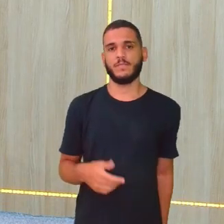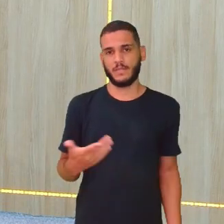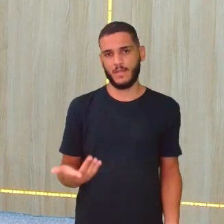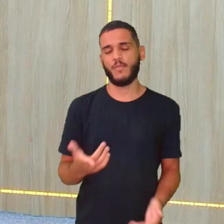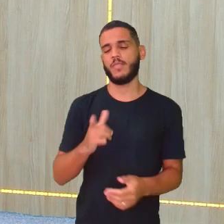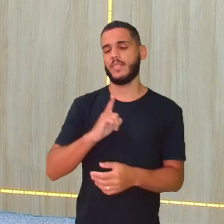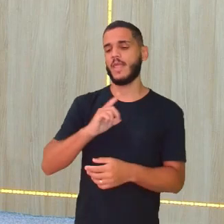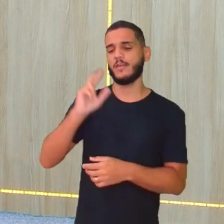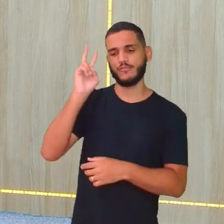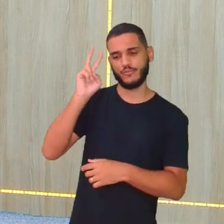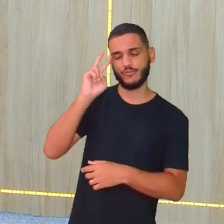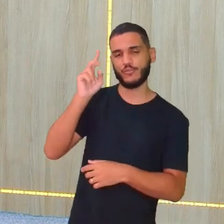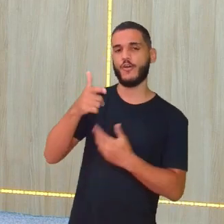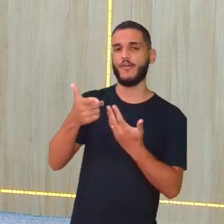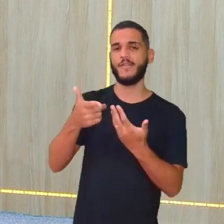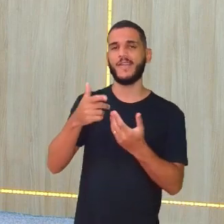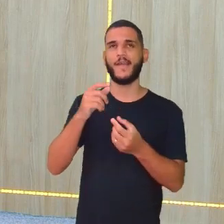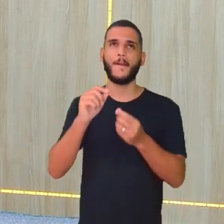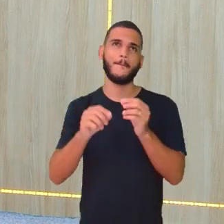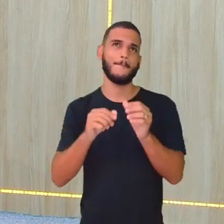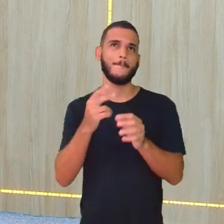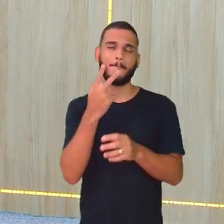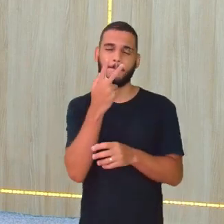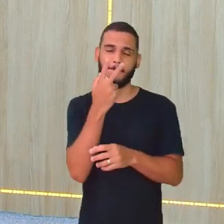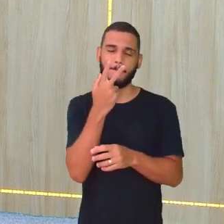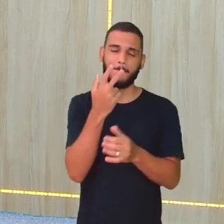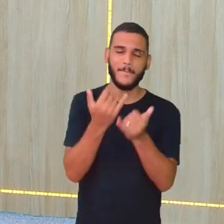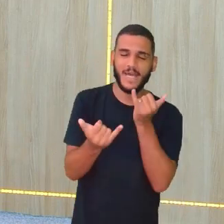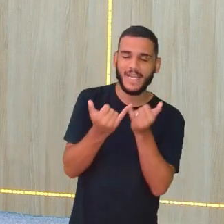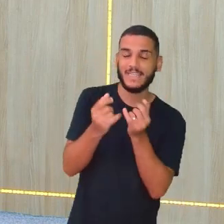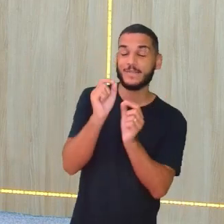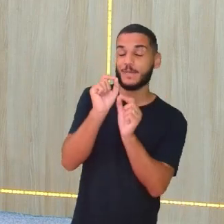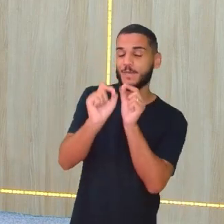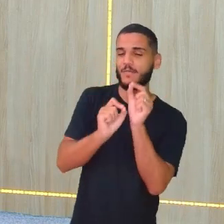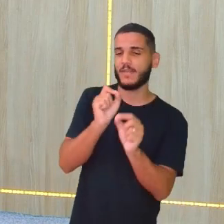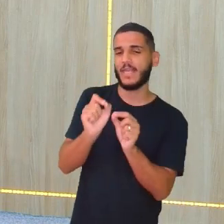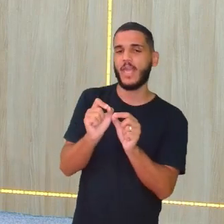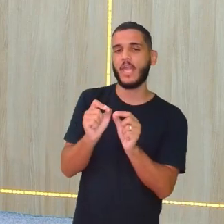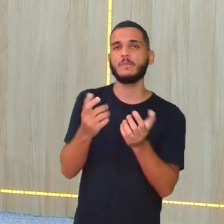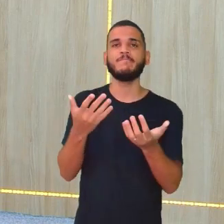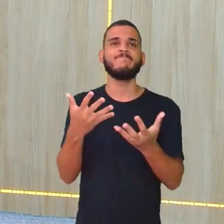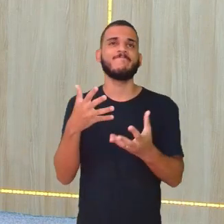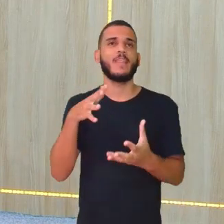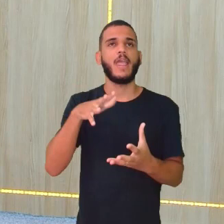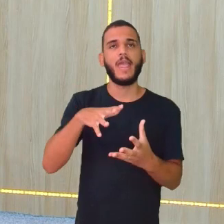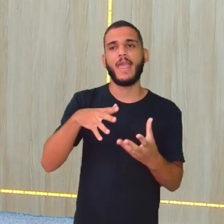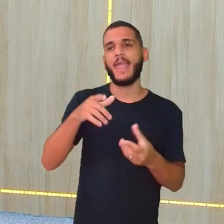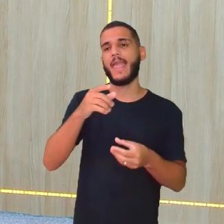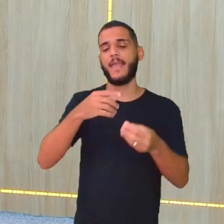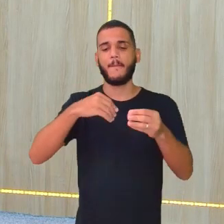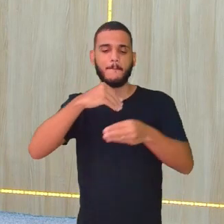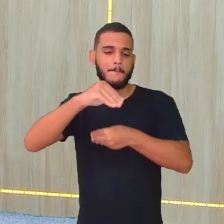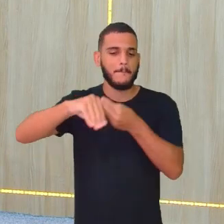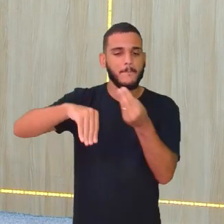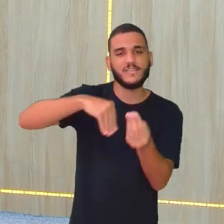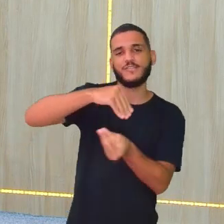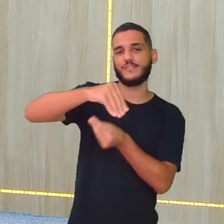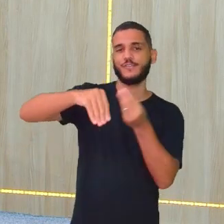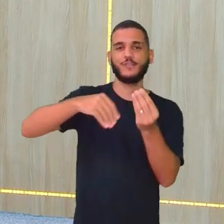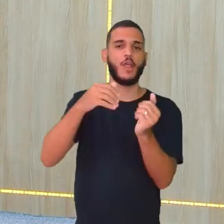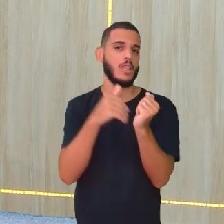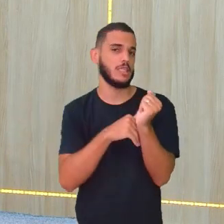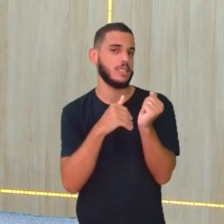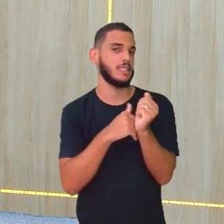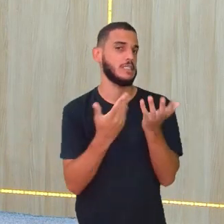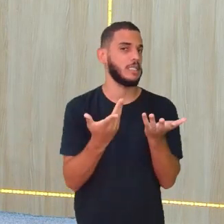um pezinho ali no sobrenatural, que assim, né? Até agora você fica nessa de, é sobrenatural? Não foi? Uhum. Tem um pezinho